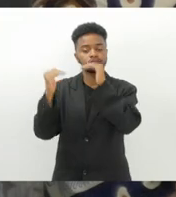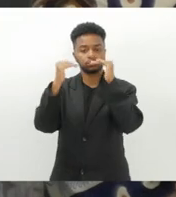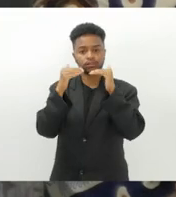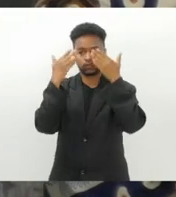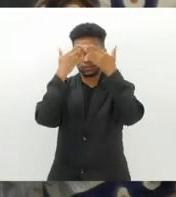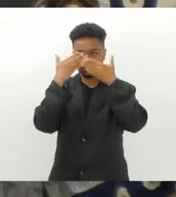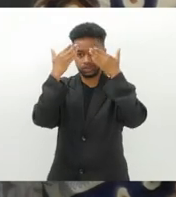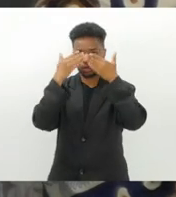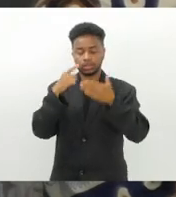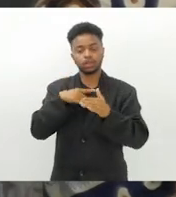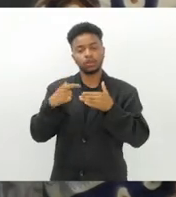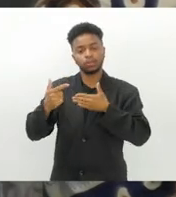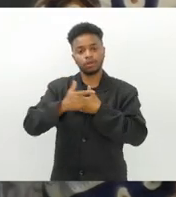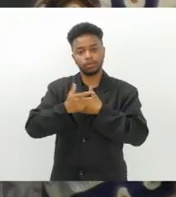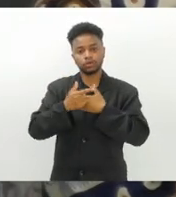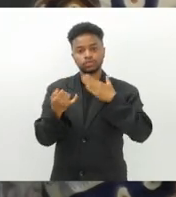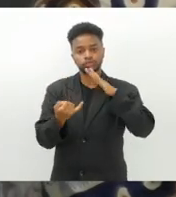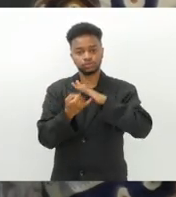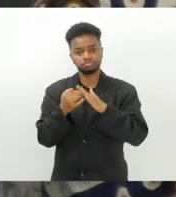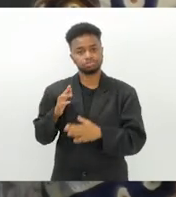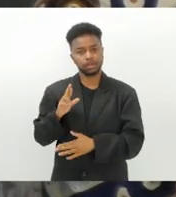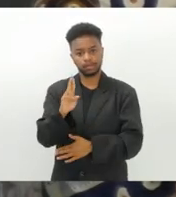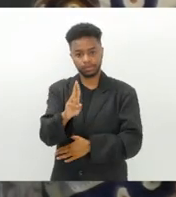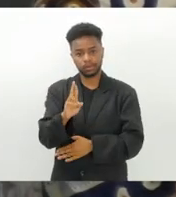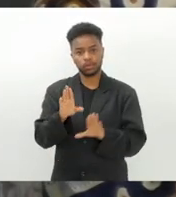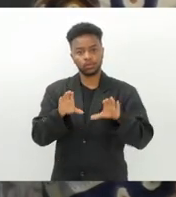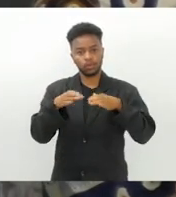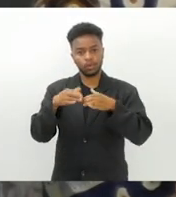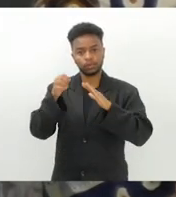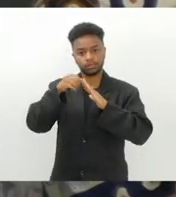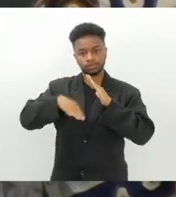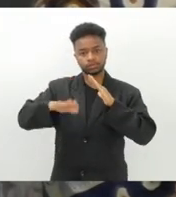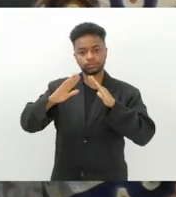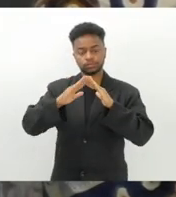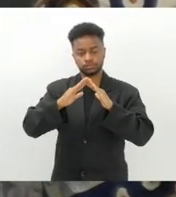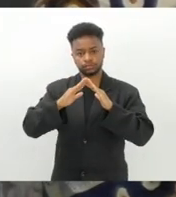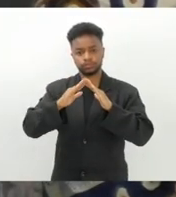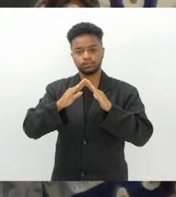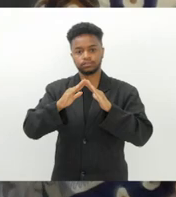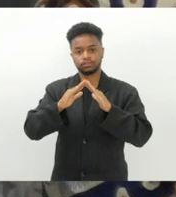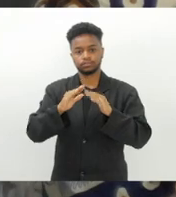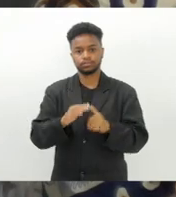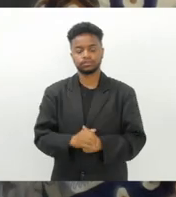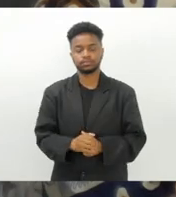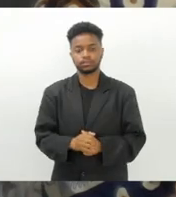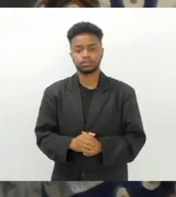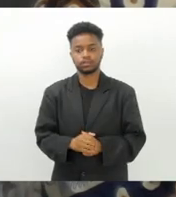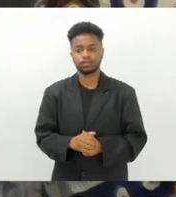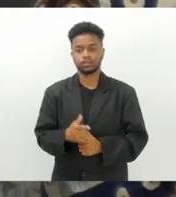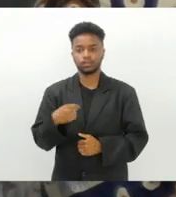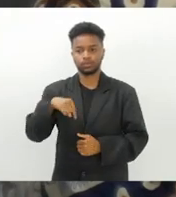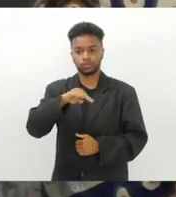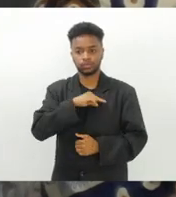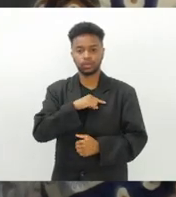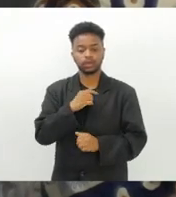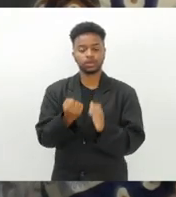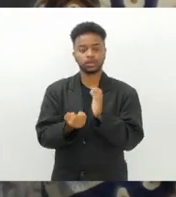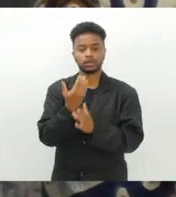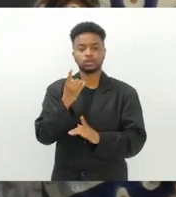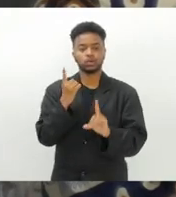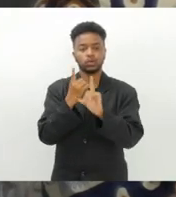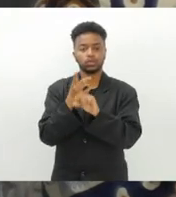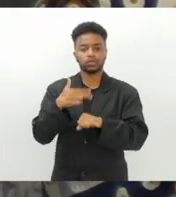papel de uma instituição representativa, no caso, representa as comunidades de terreiro, nós promovemos o Grande Encontro Nacional da